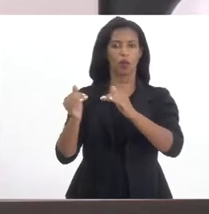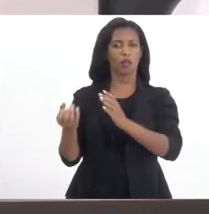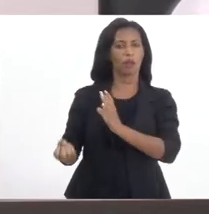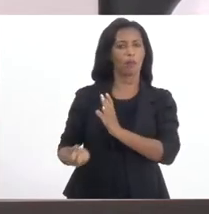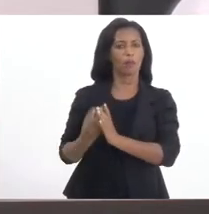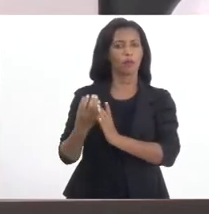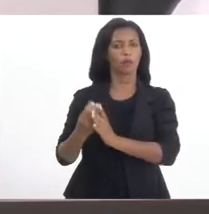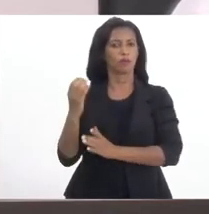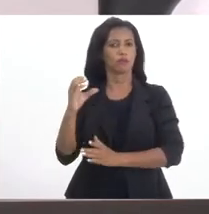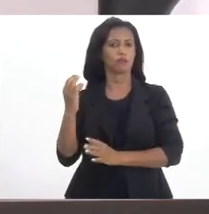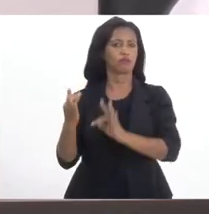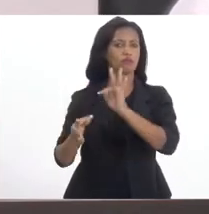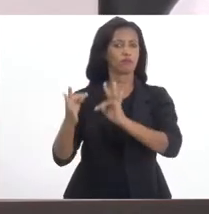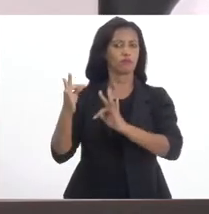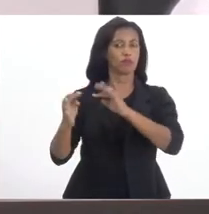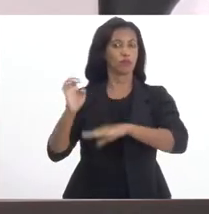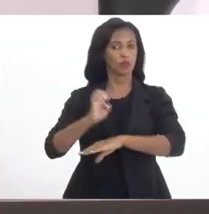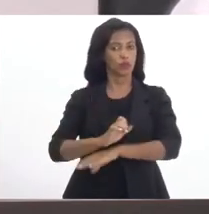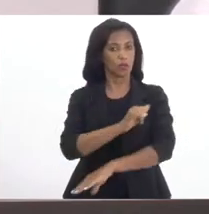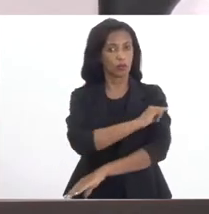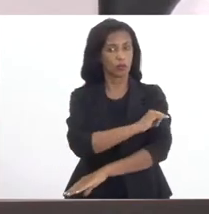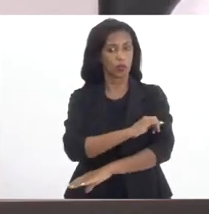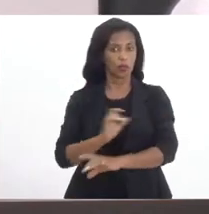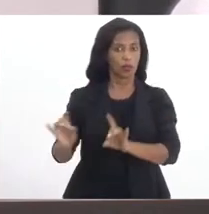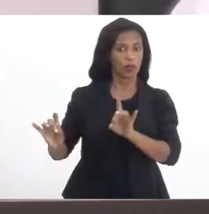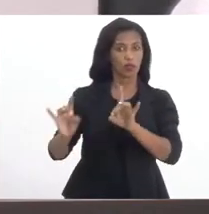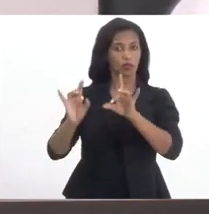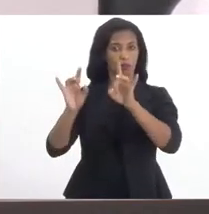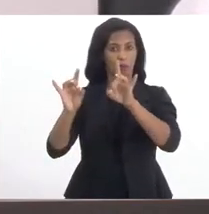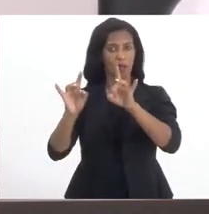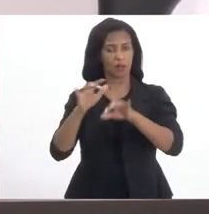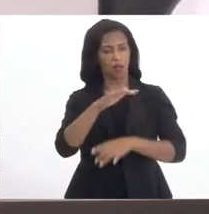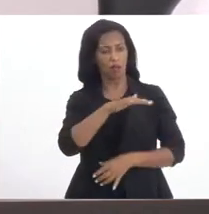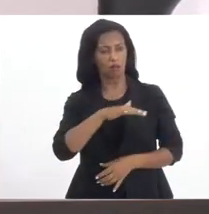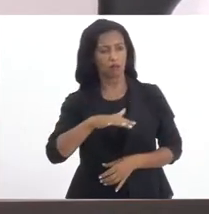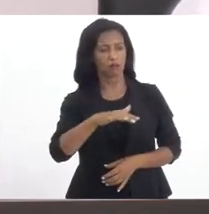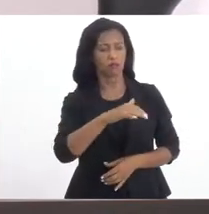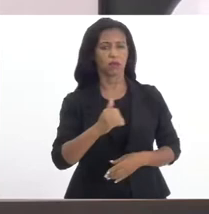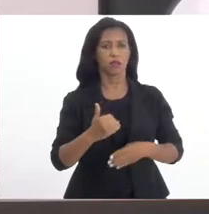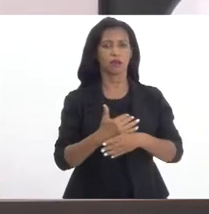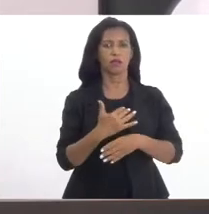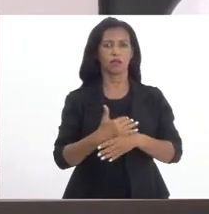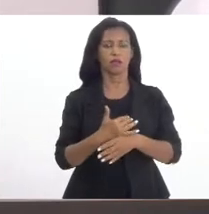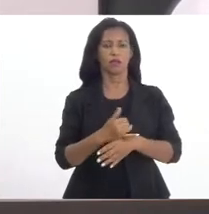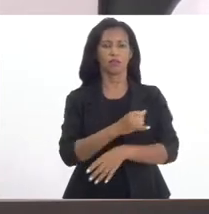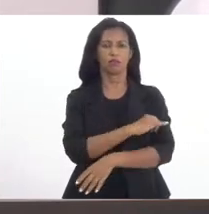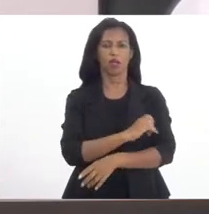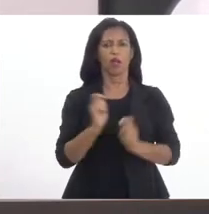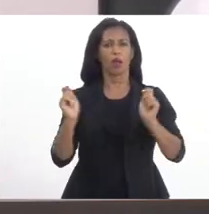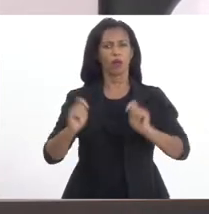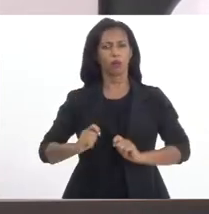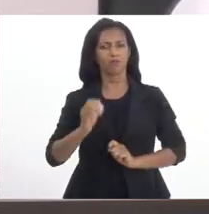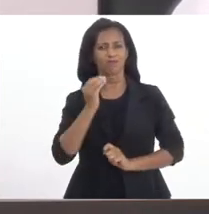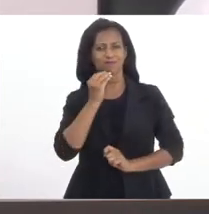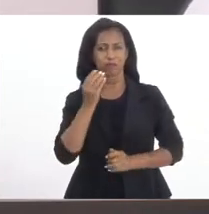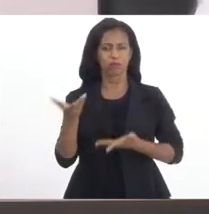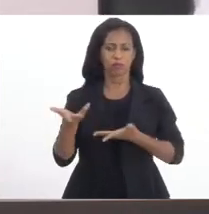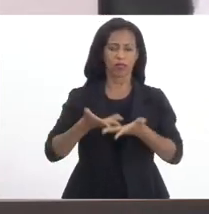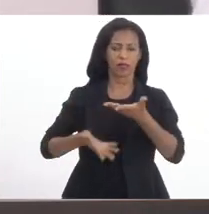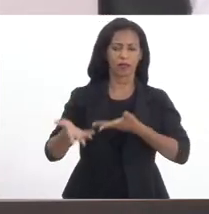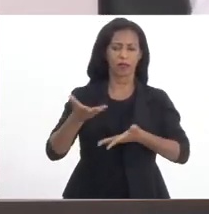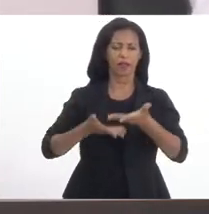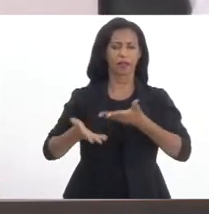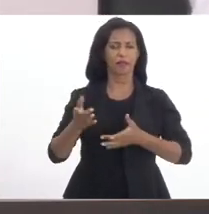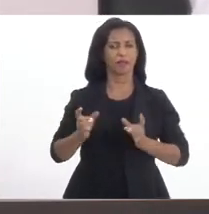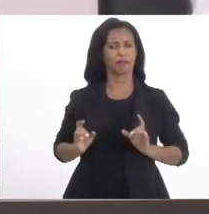no Estado do Rio de Janeiro, e em especial na Zona Oeste da cidade do Rio de Janeiro, pudessem participar desses debates. Então,